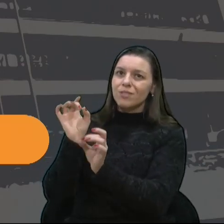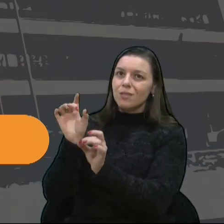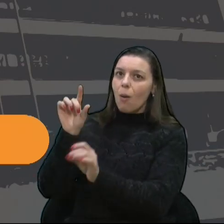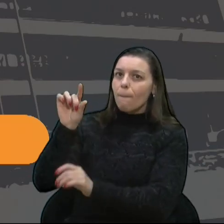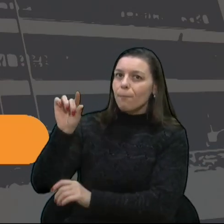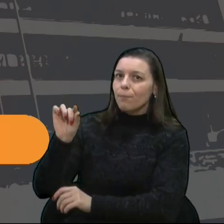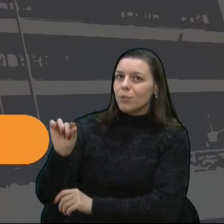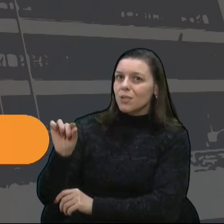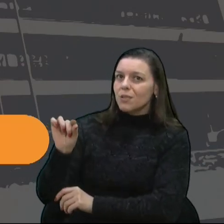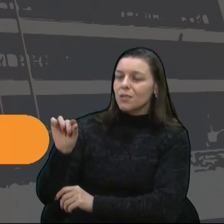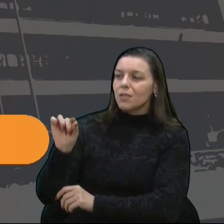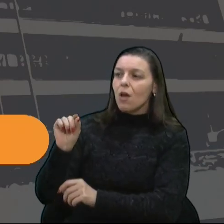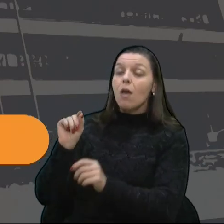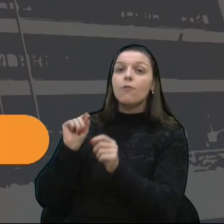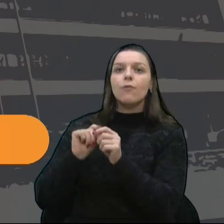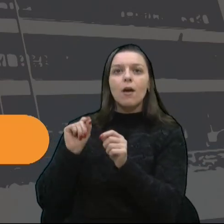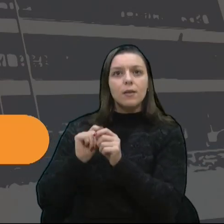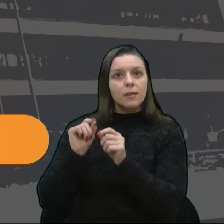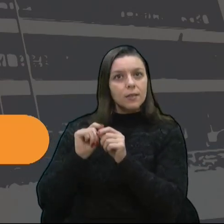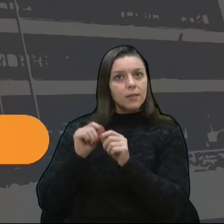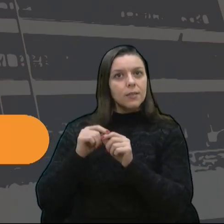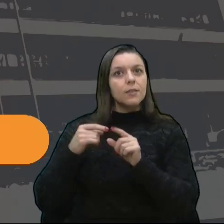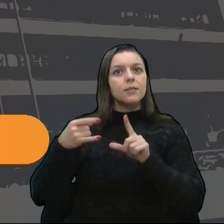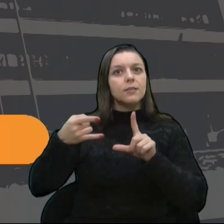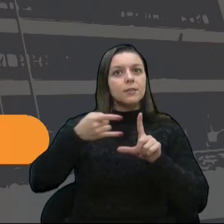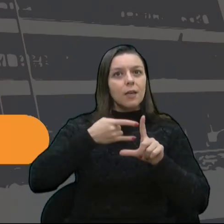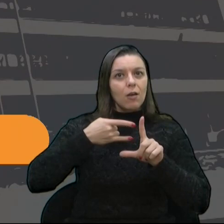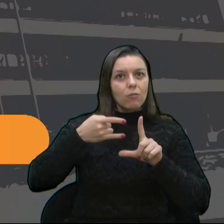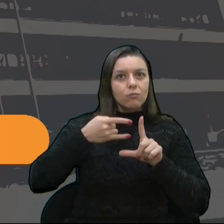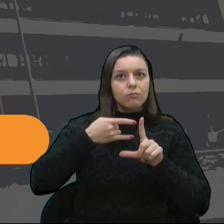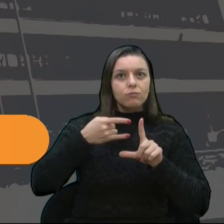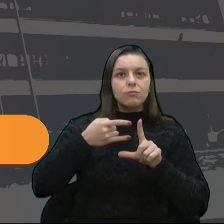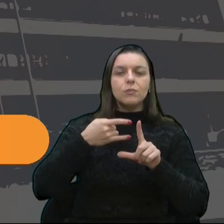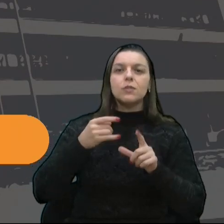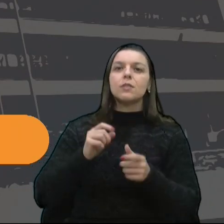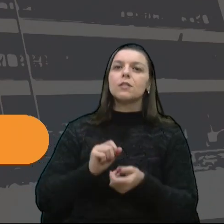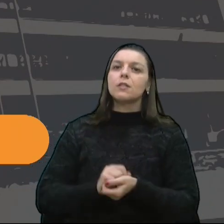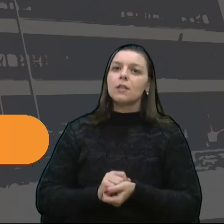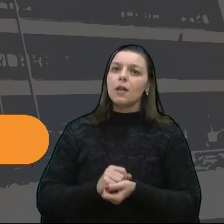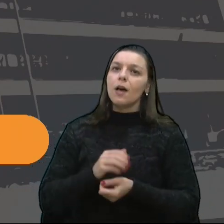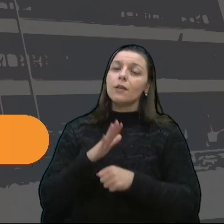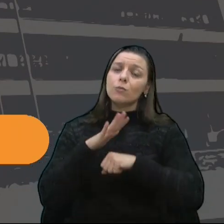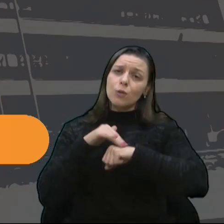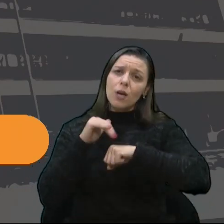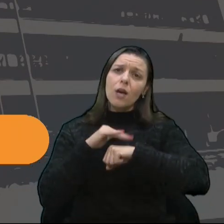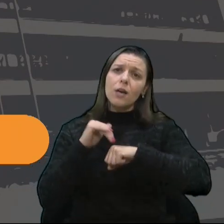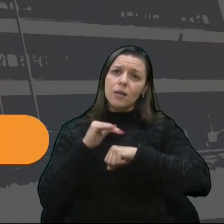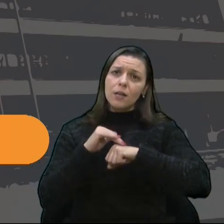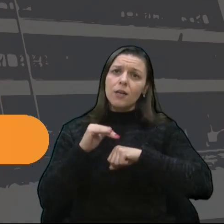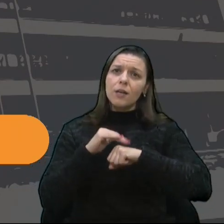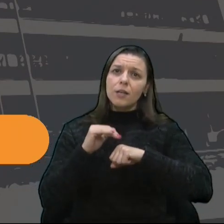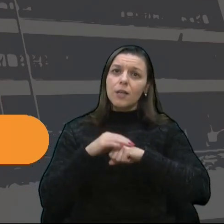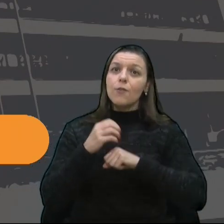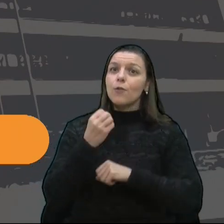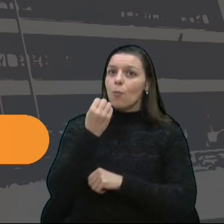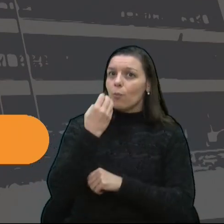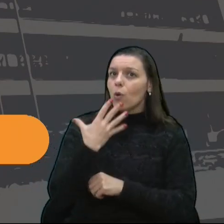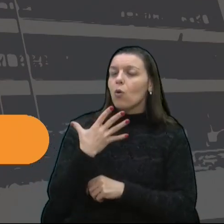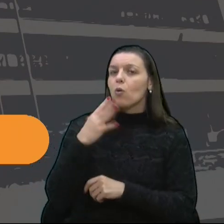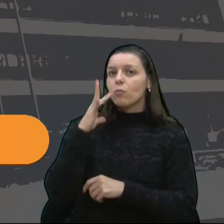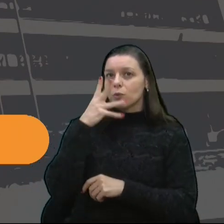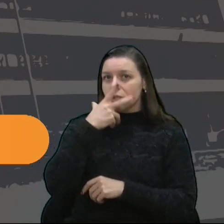A gente ter conseguido fazer e ter feito ele assim com tanto carinho, e ele ter ficado bonito e